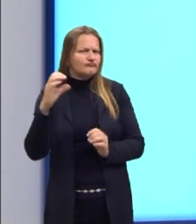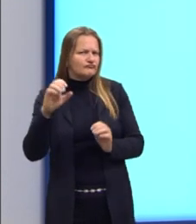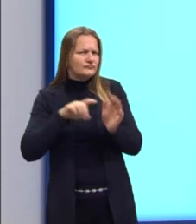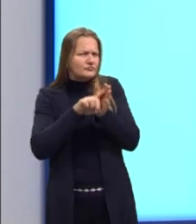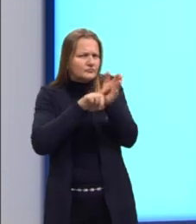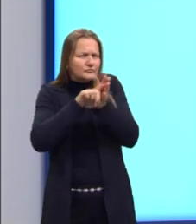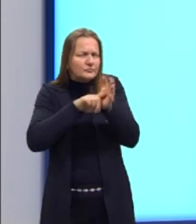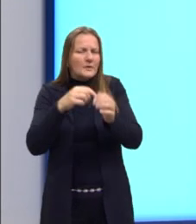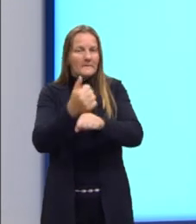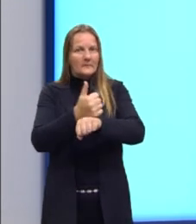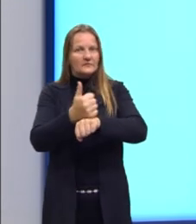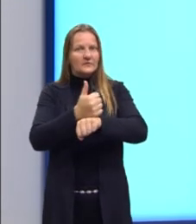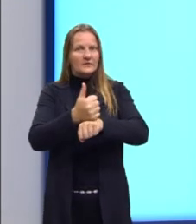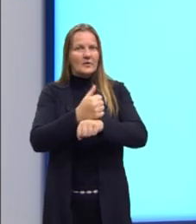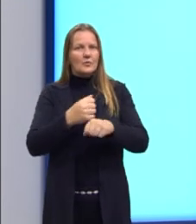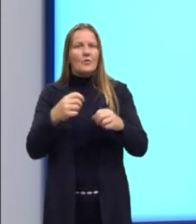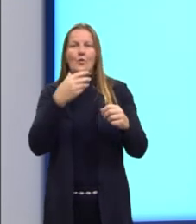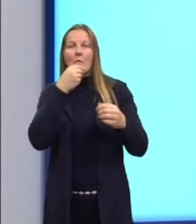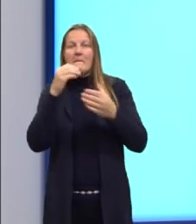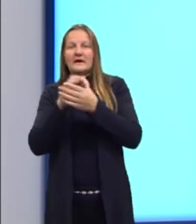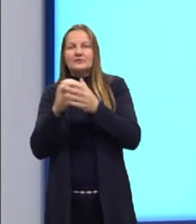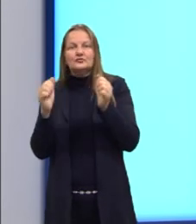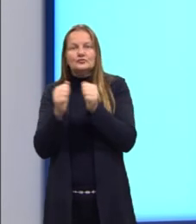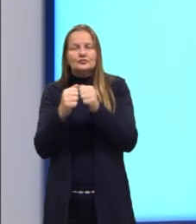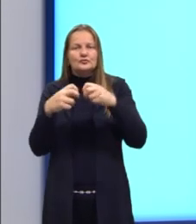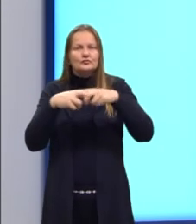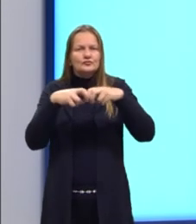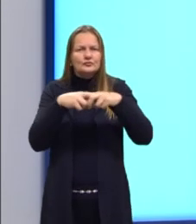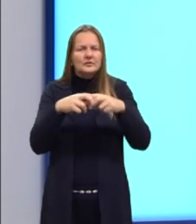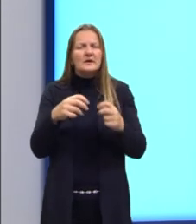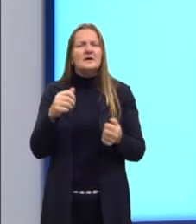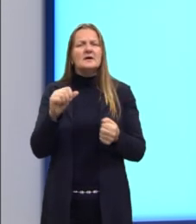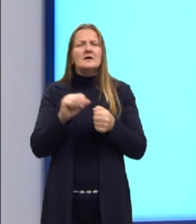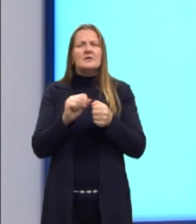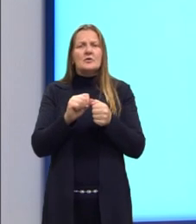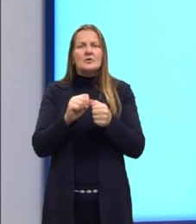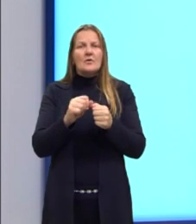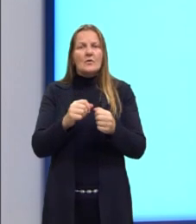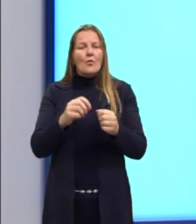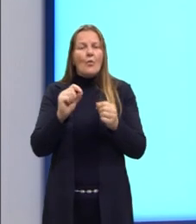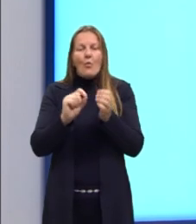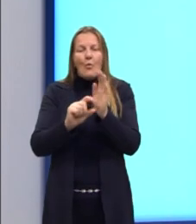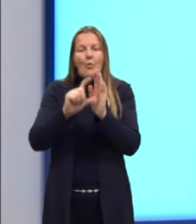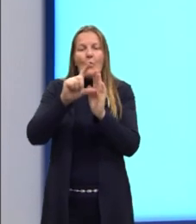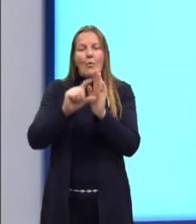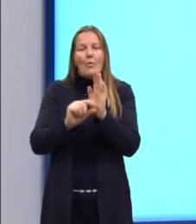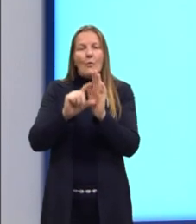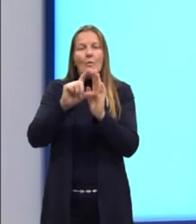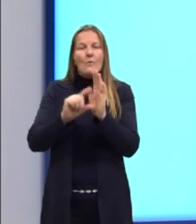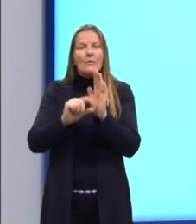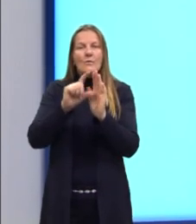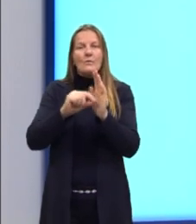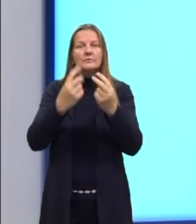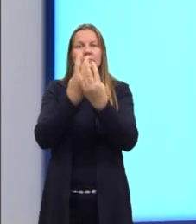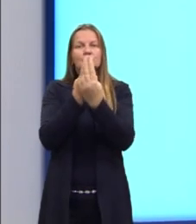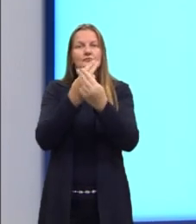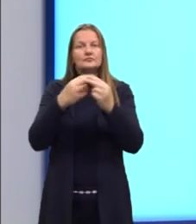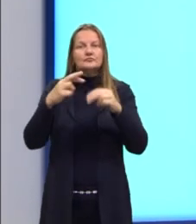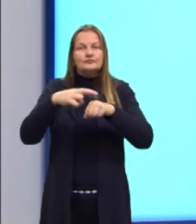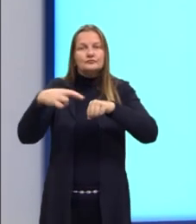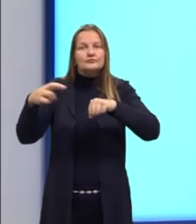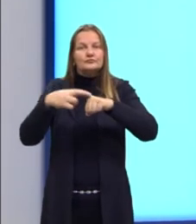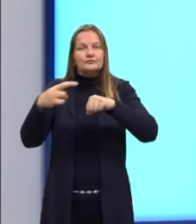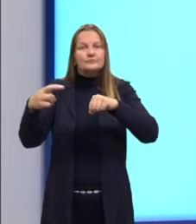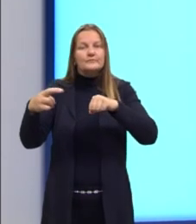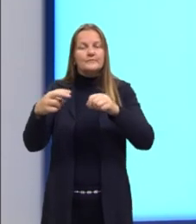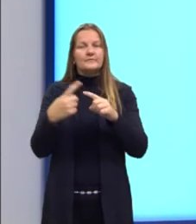não é com o seu esposo também provou aí intensidade da radiação E aí ela fez descobertas de